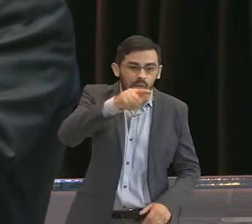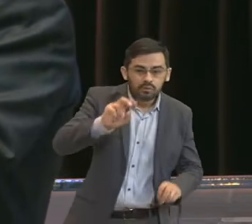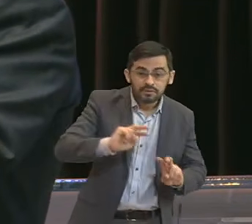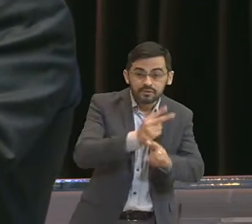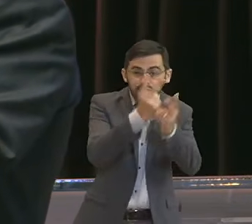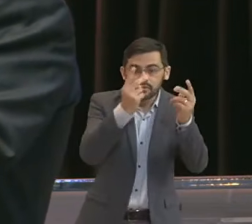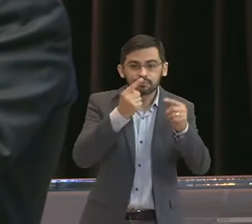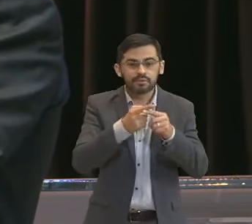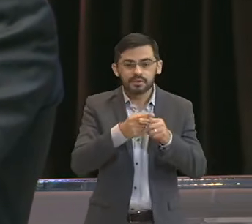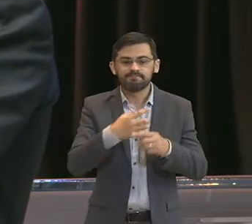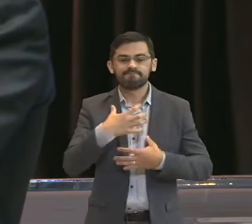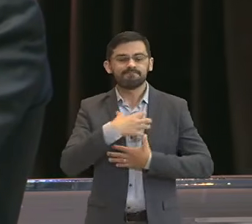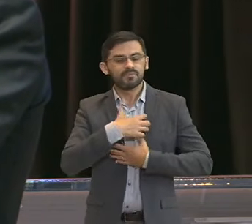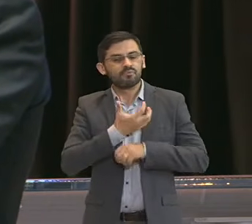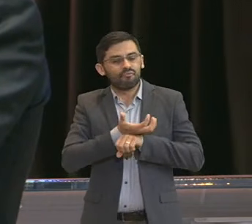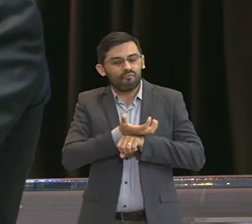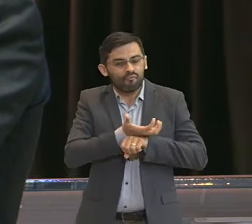vazio.